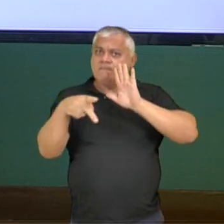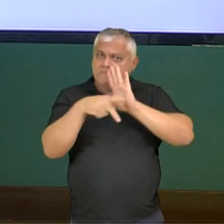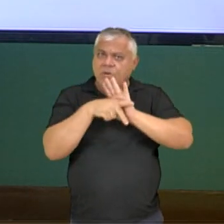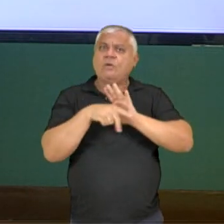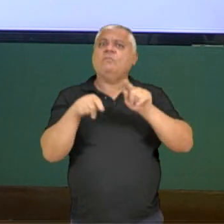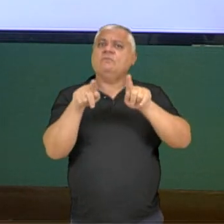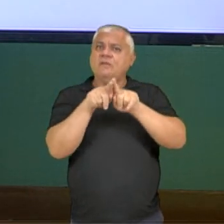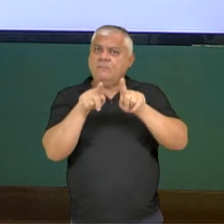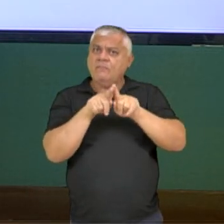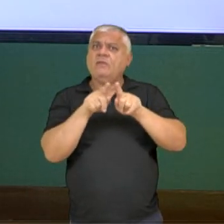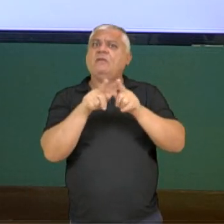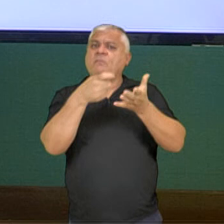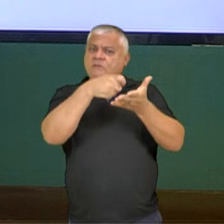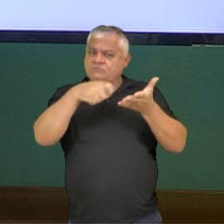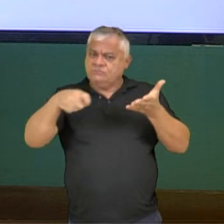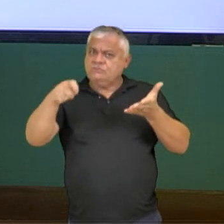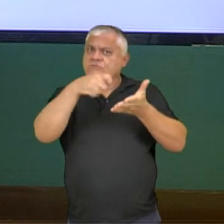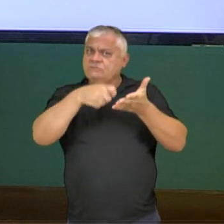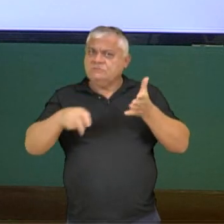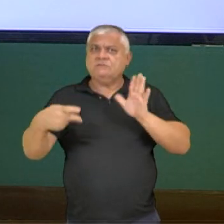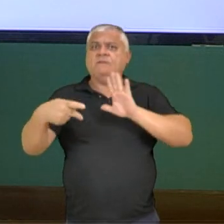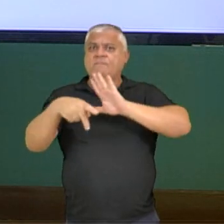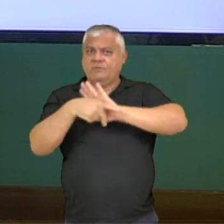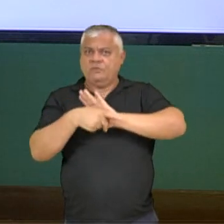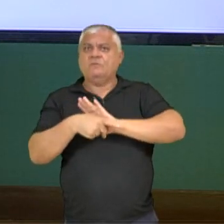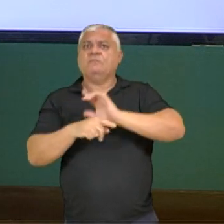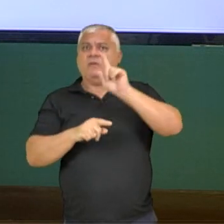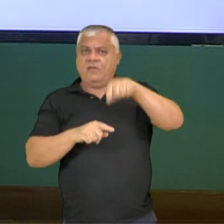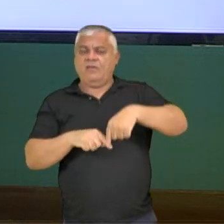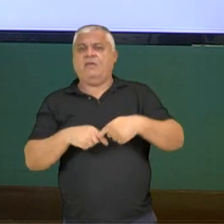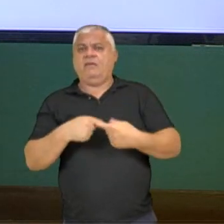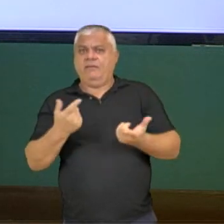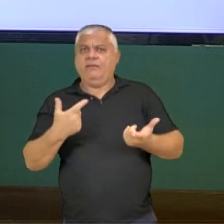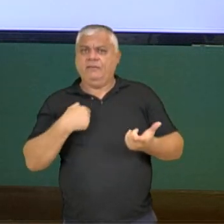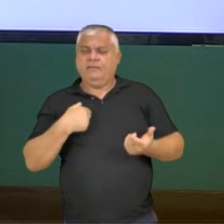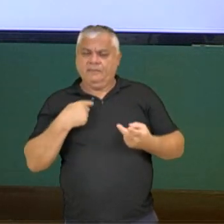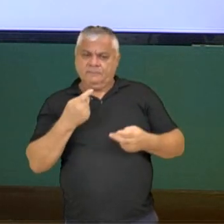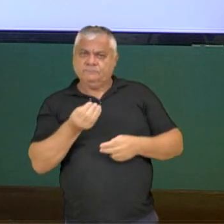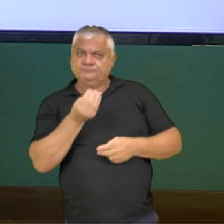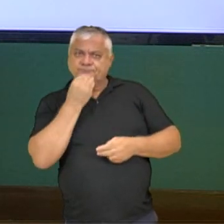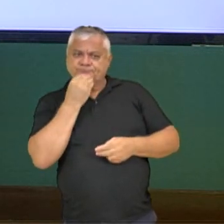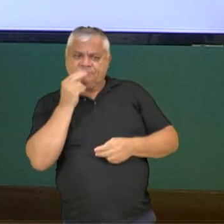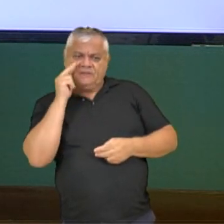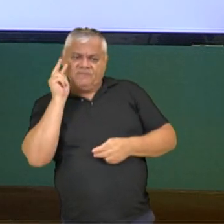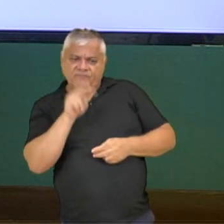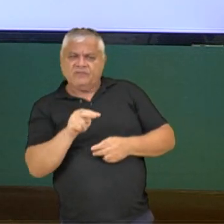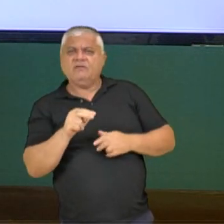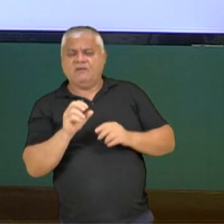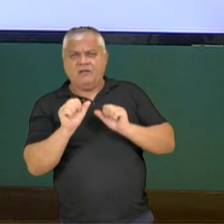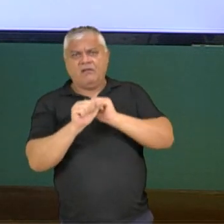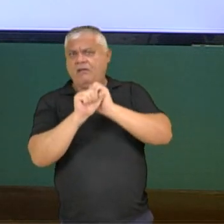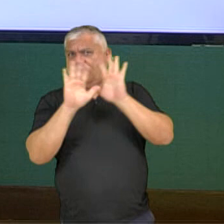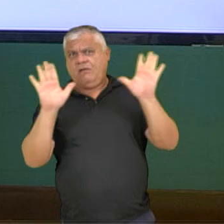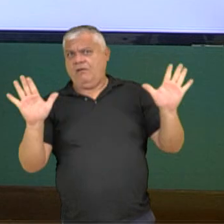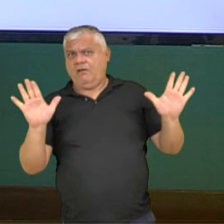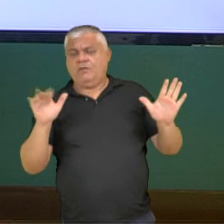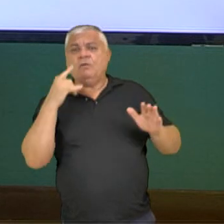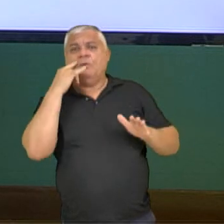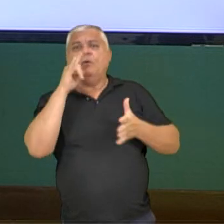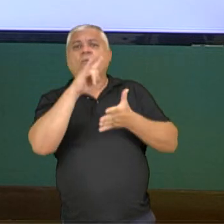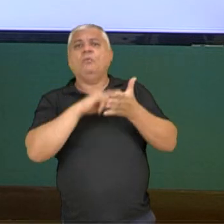escrita própria. E isso é evidente em todas as ciências. Se você pegar um contrato